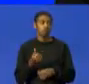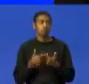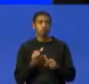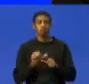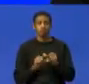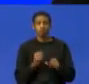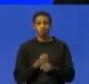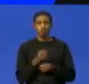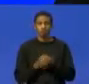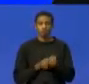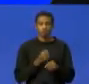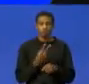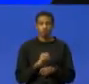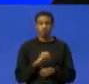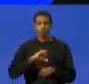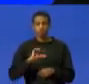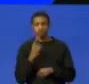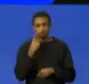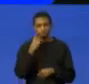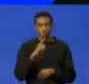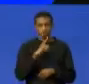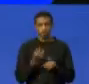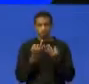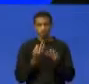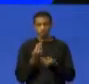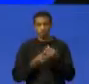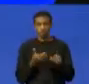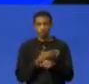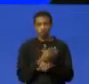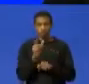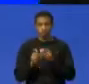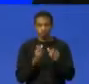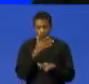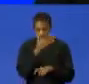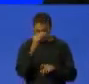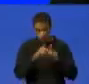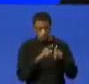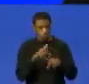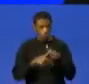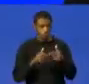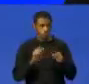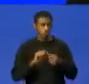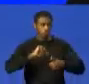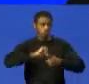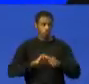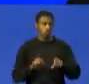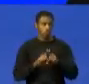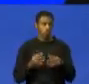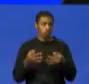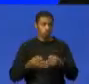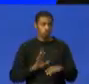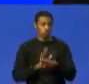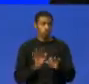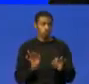em 2009. Ele trata do acesso da população aos serviços com qualidade e